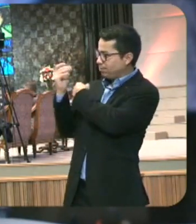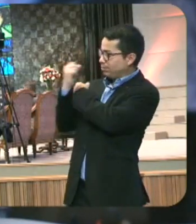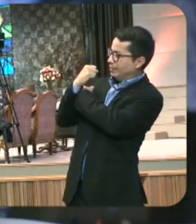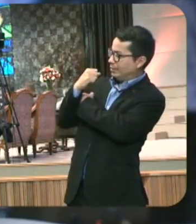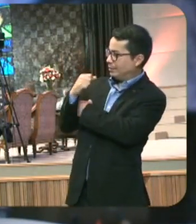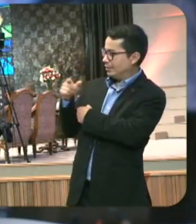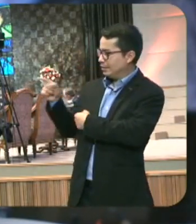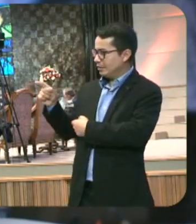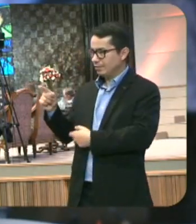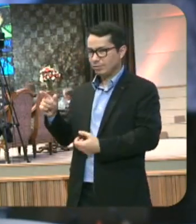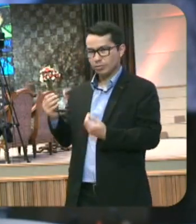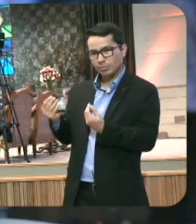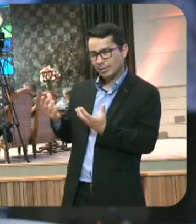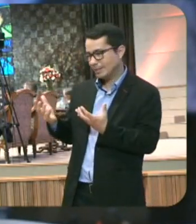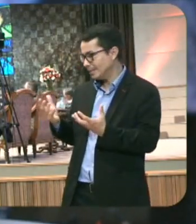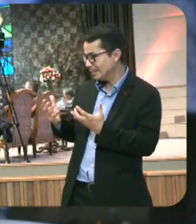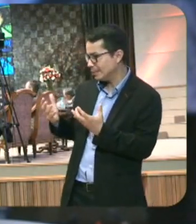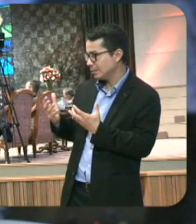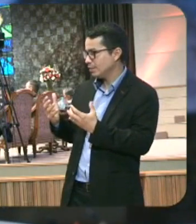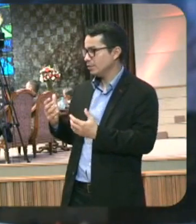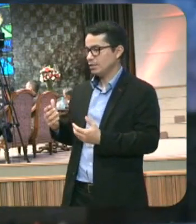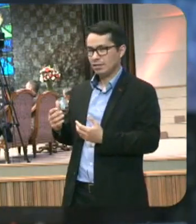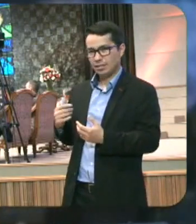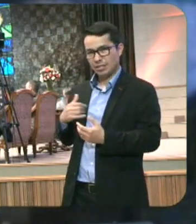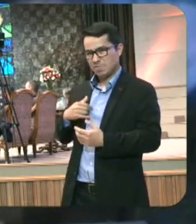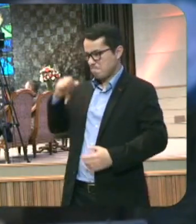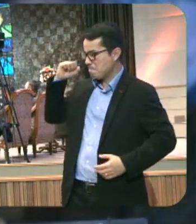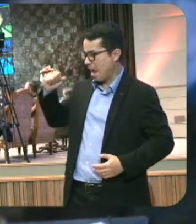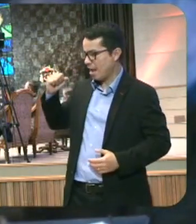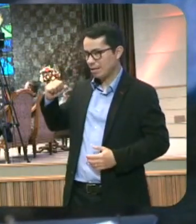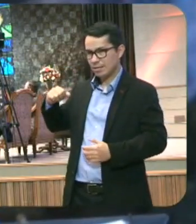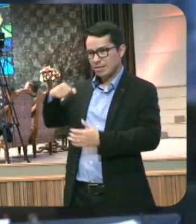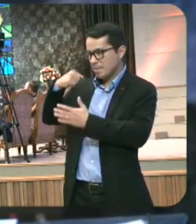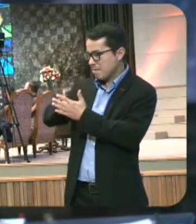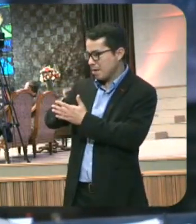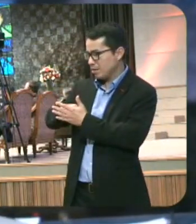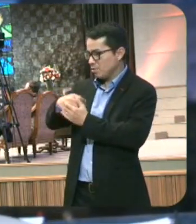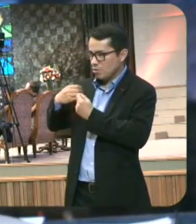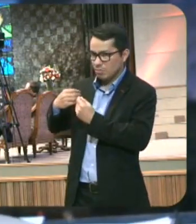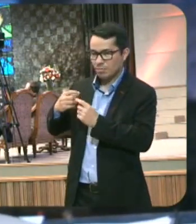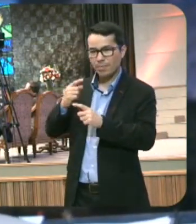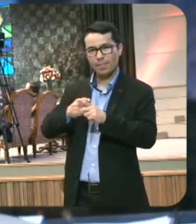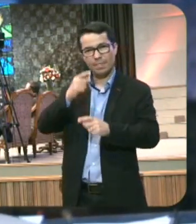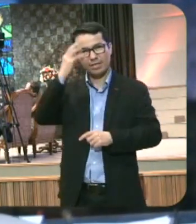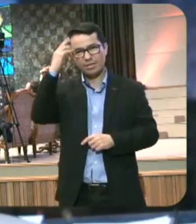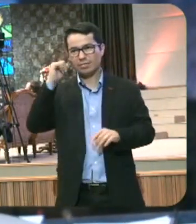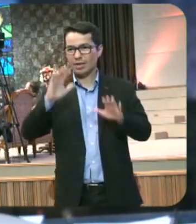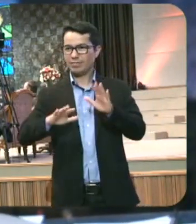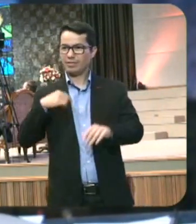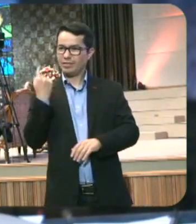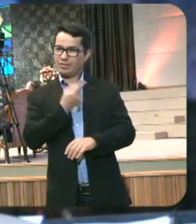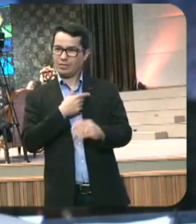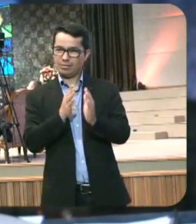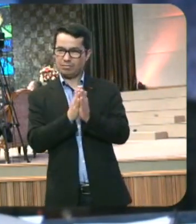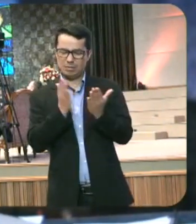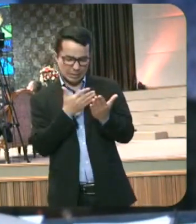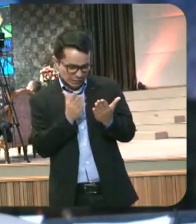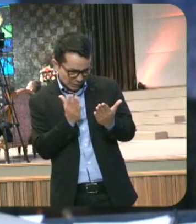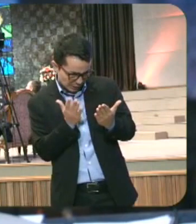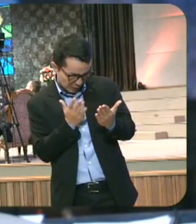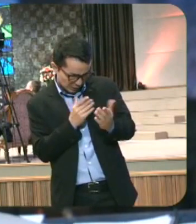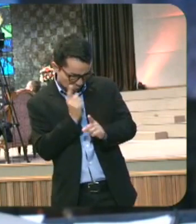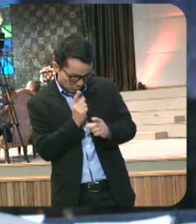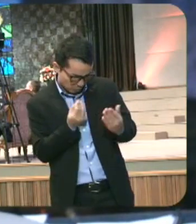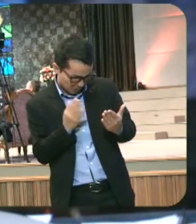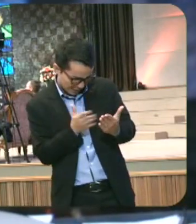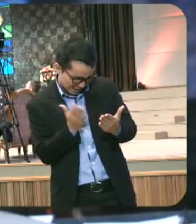problema ético ou aquele? Como na nossa vida não temos tantos versículos prontos da Bíblia para a maioria das questões